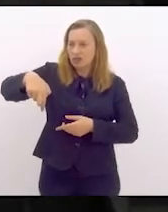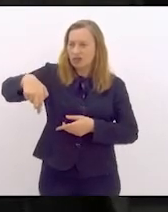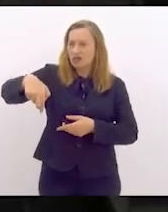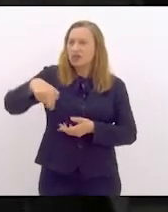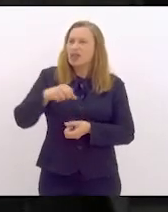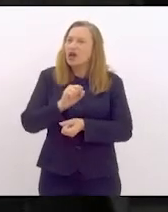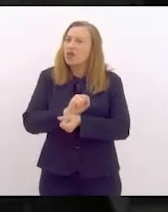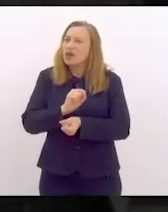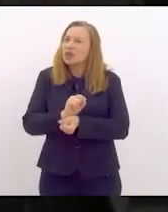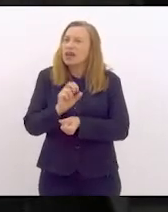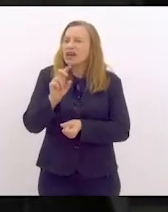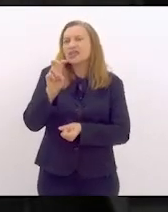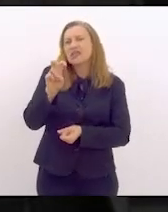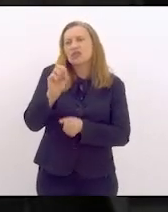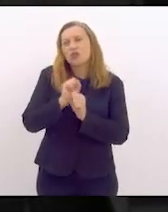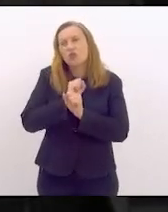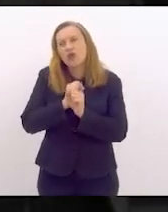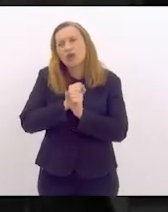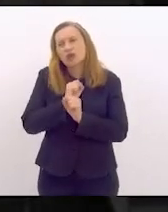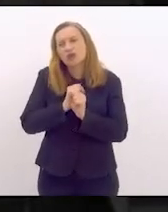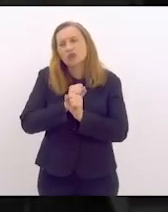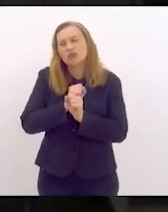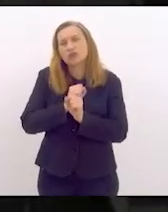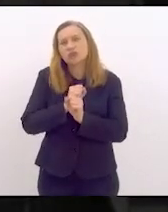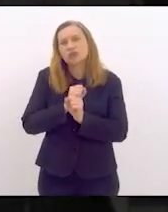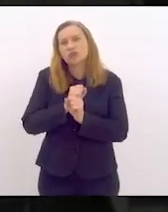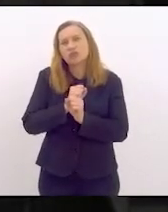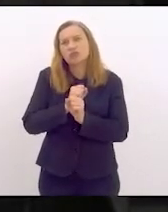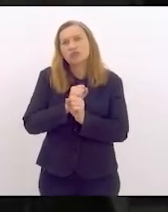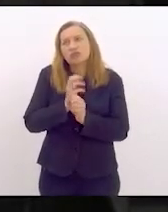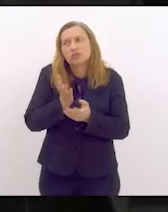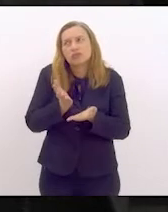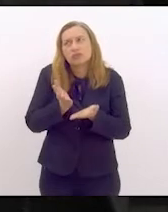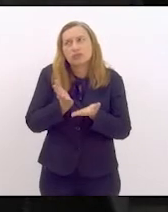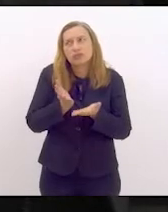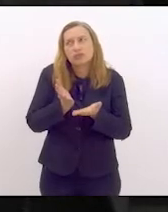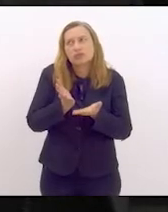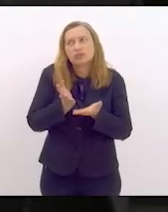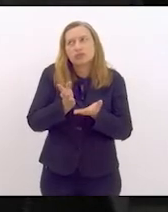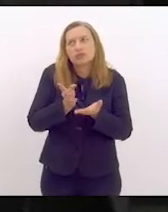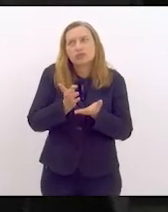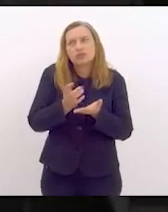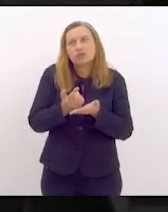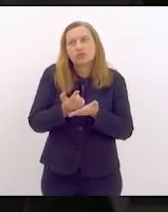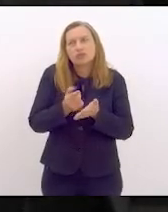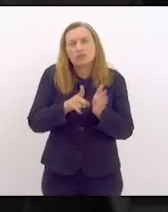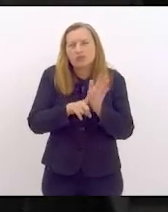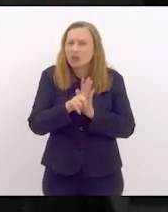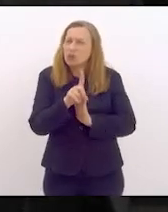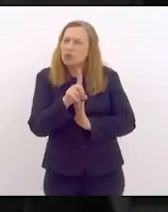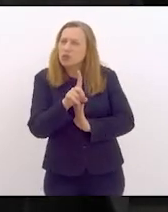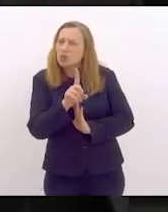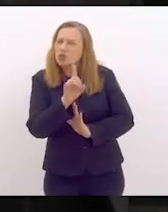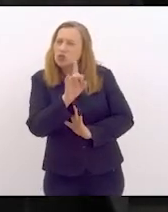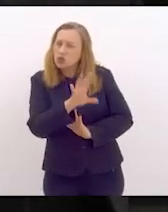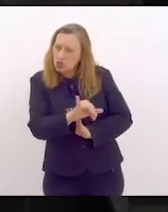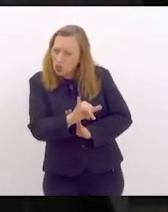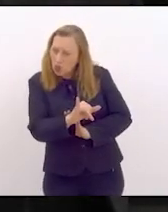esperar 5 anos. Aí eu me pergunto, é só o